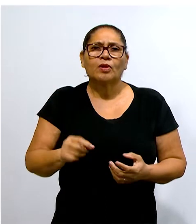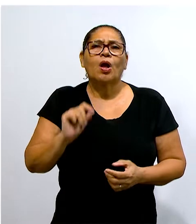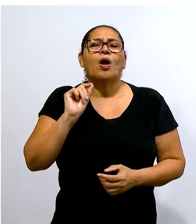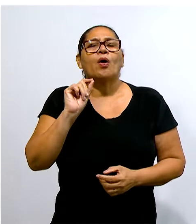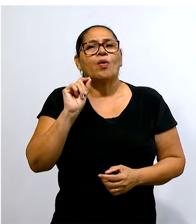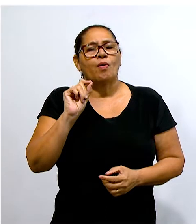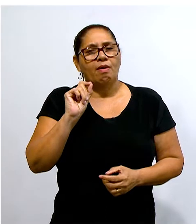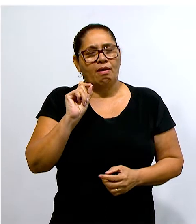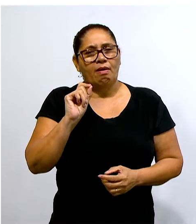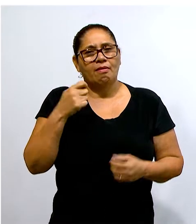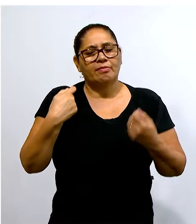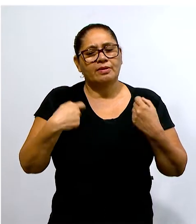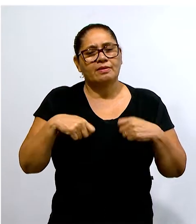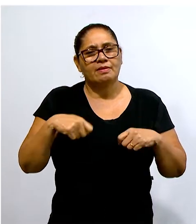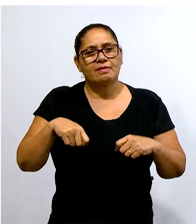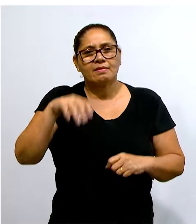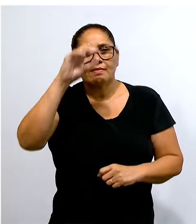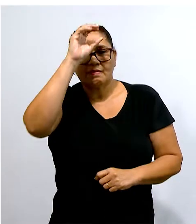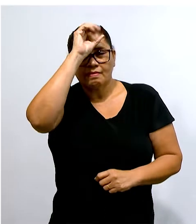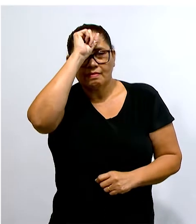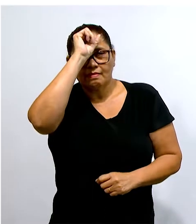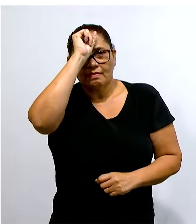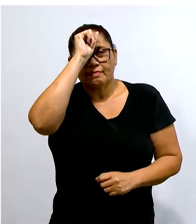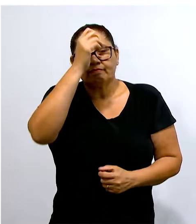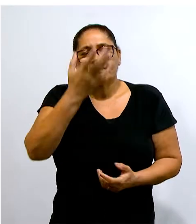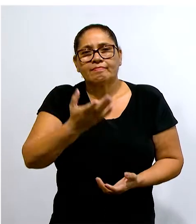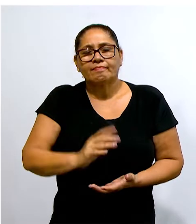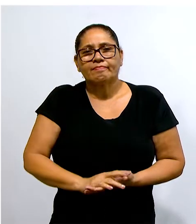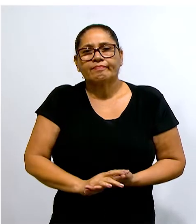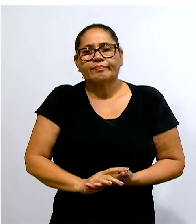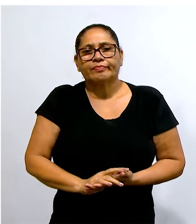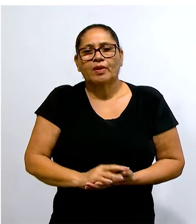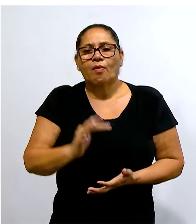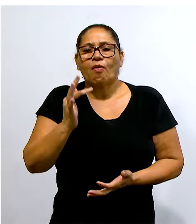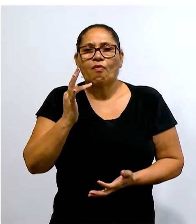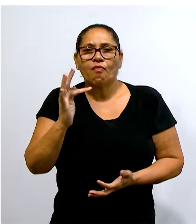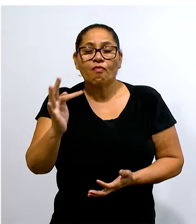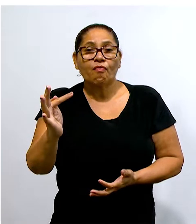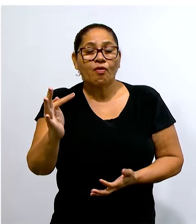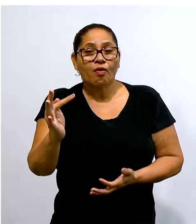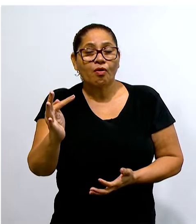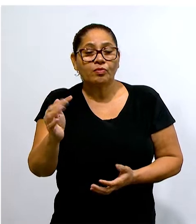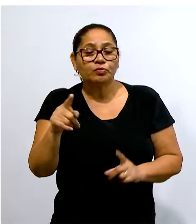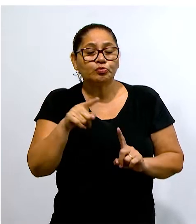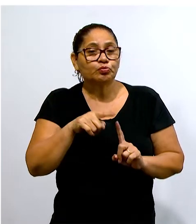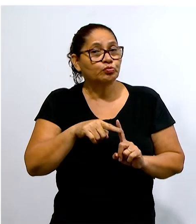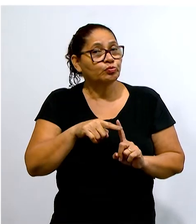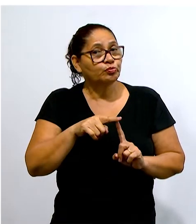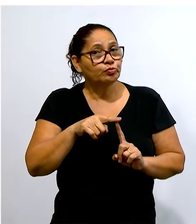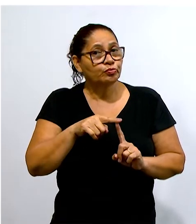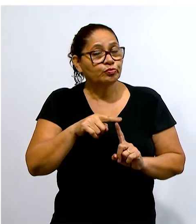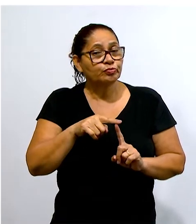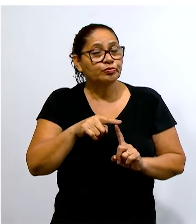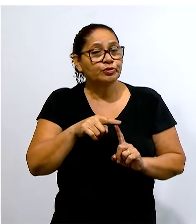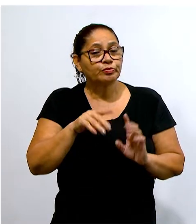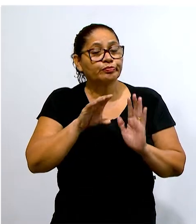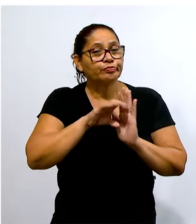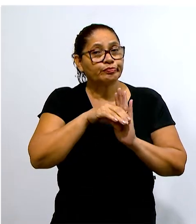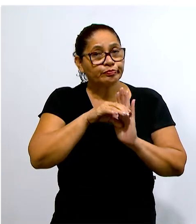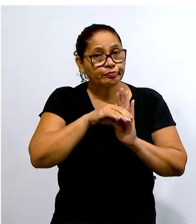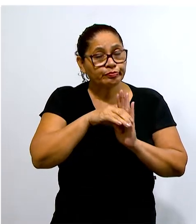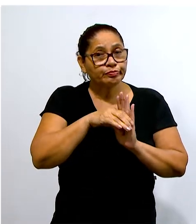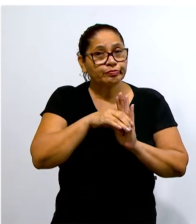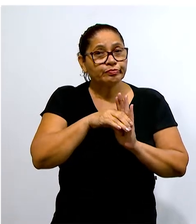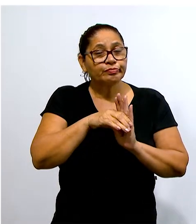se deve aprender como formato de uma tipologia factual conceitual, o que